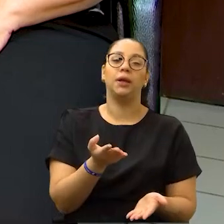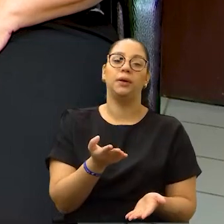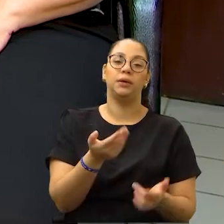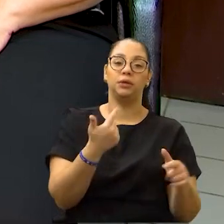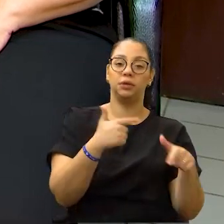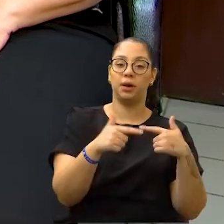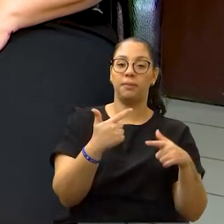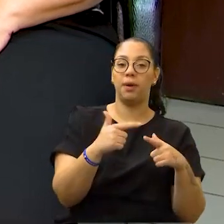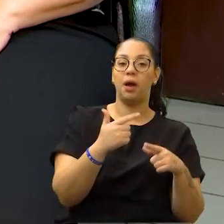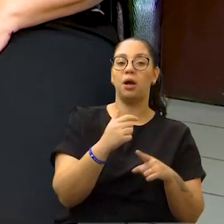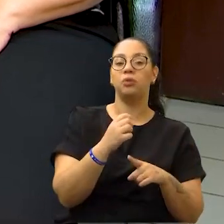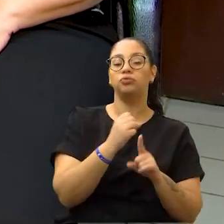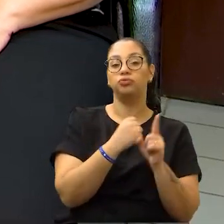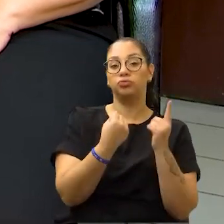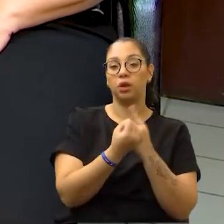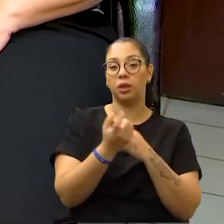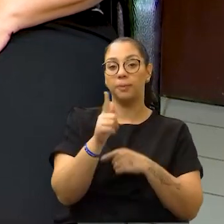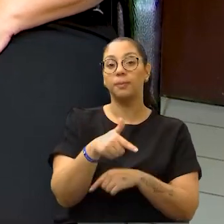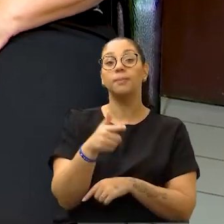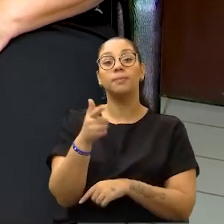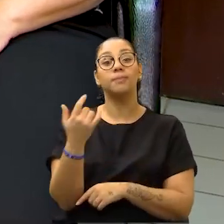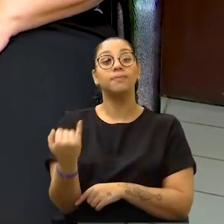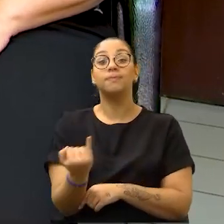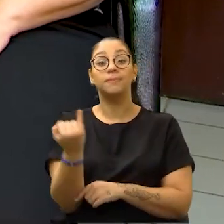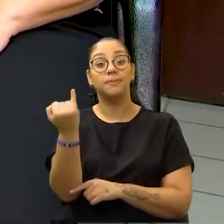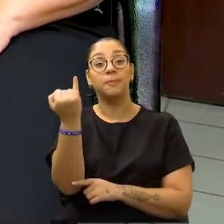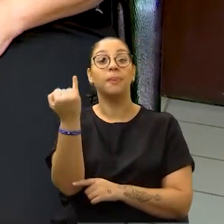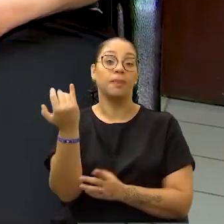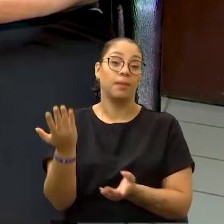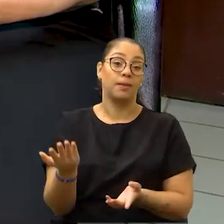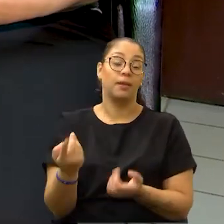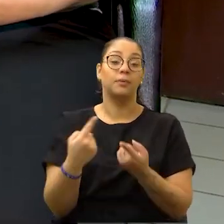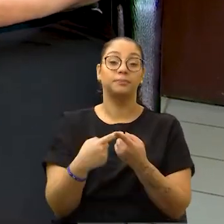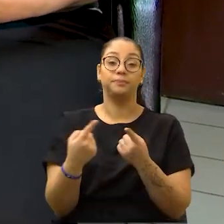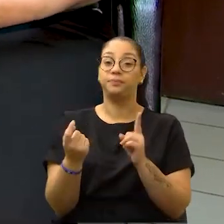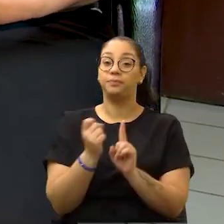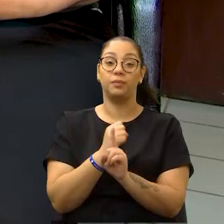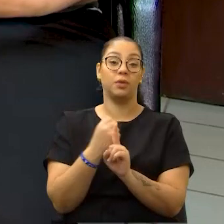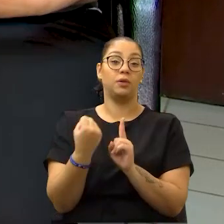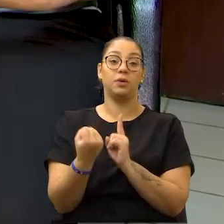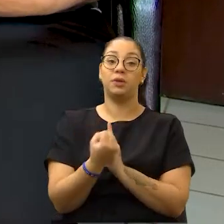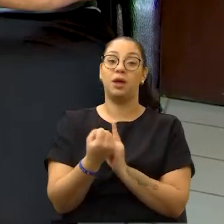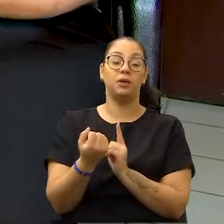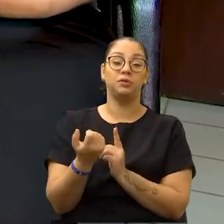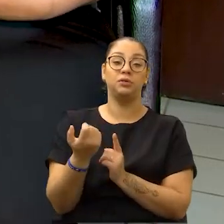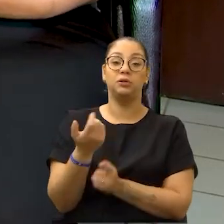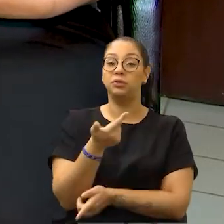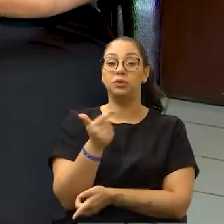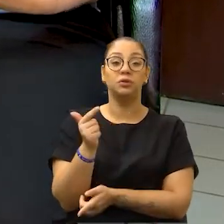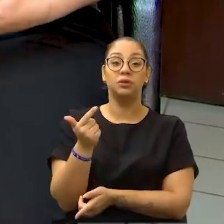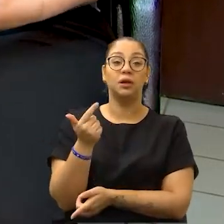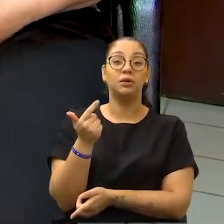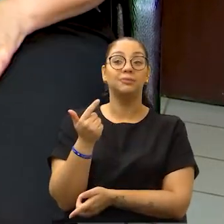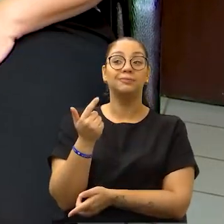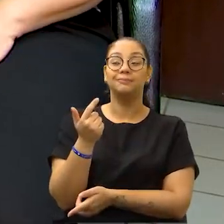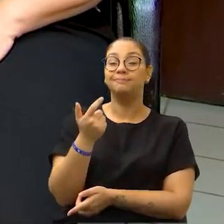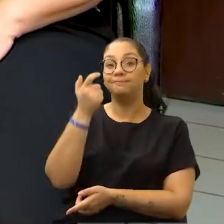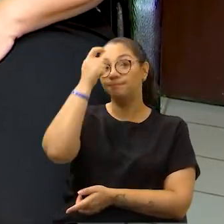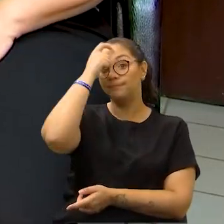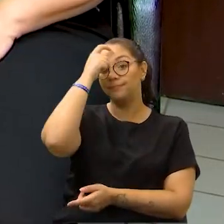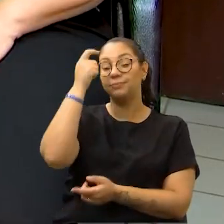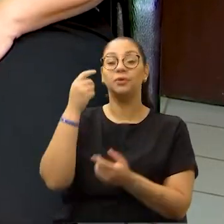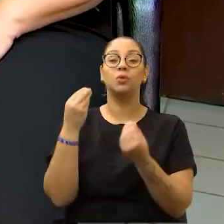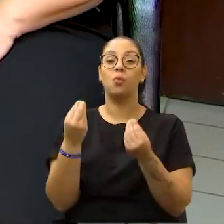Conhecer os trabalhos sociais é muito importante porque a sociedade não tem noção do quanto